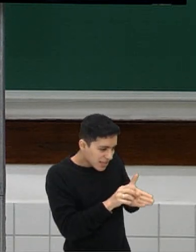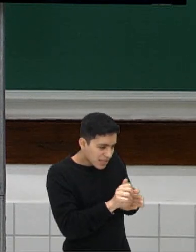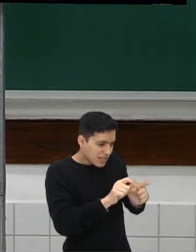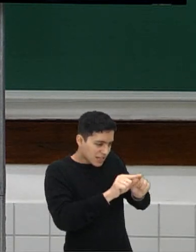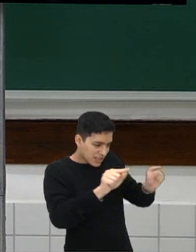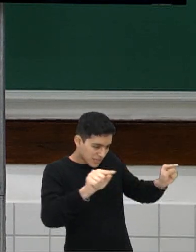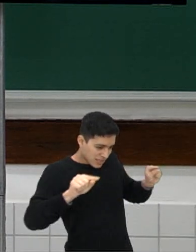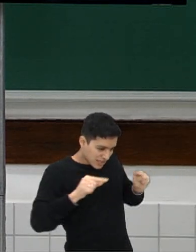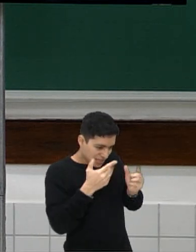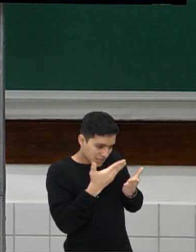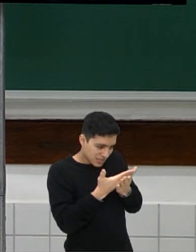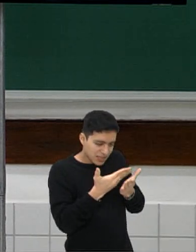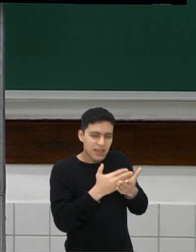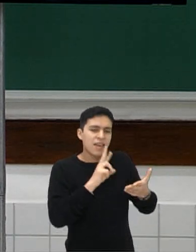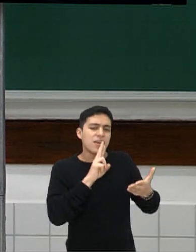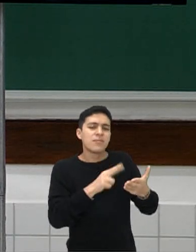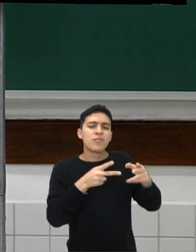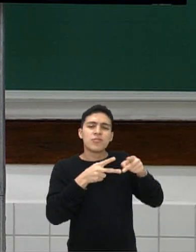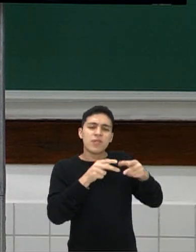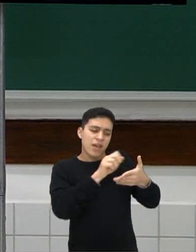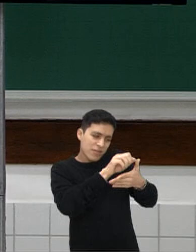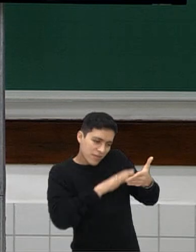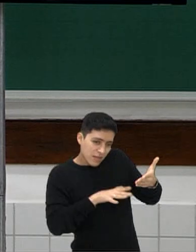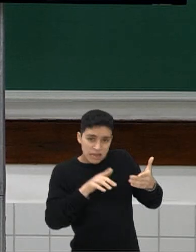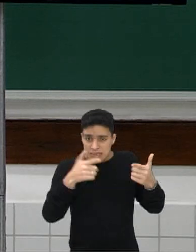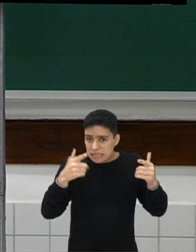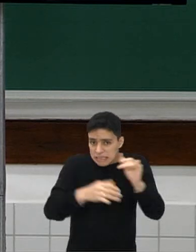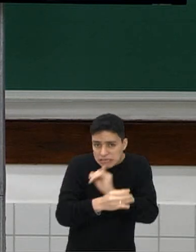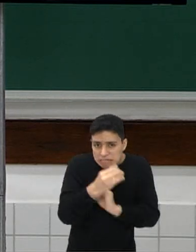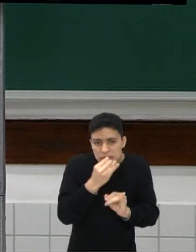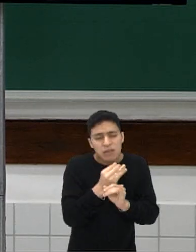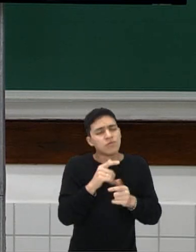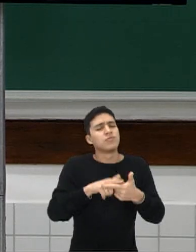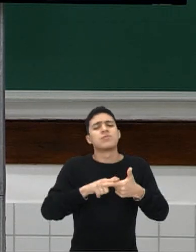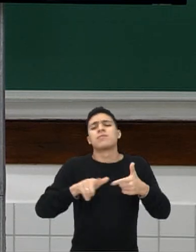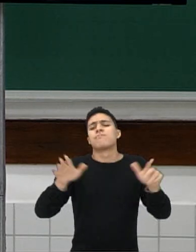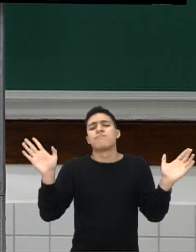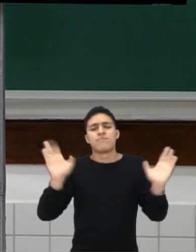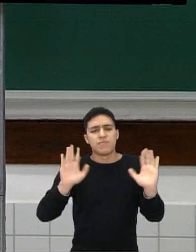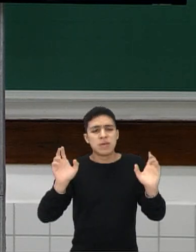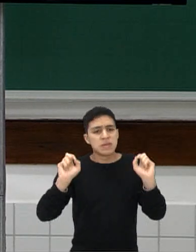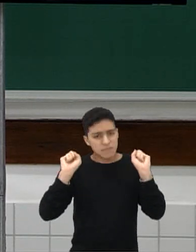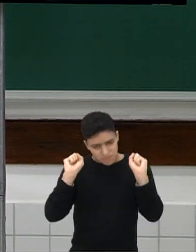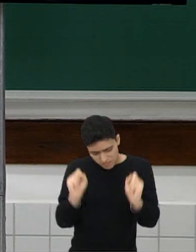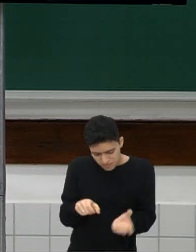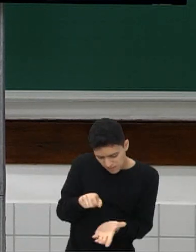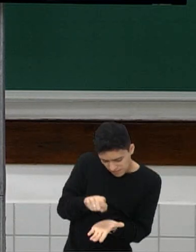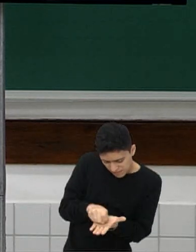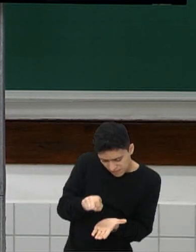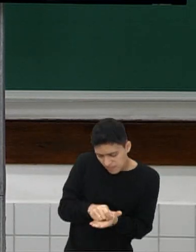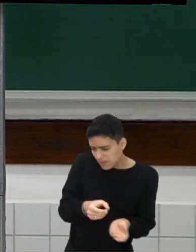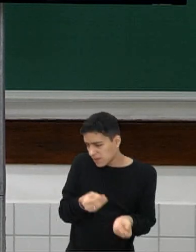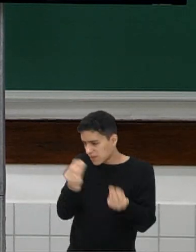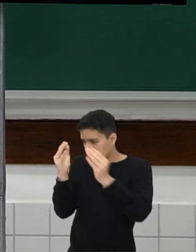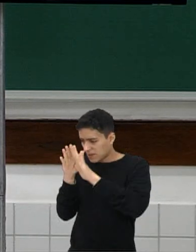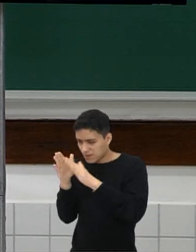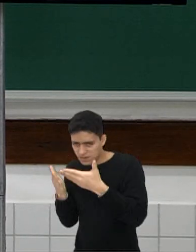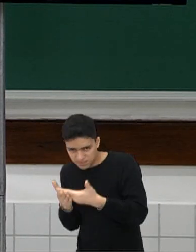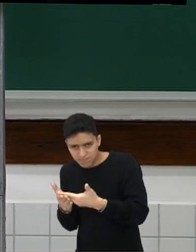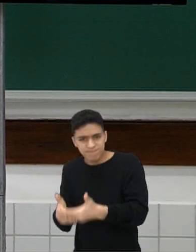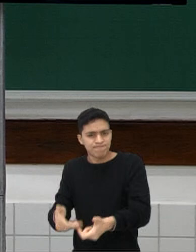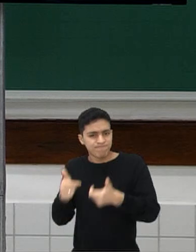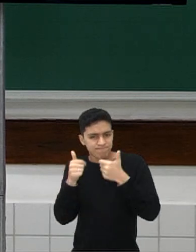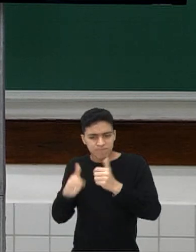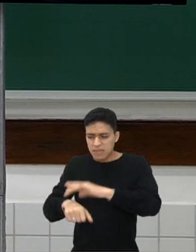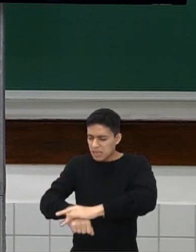2 atividadezinhas que eu deixei para você. Você não tem acesso? Não tem problema. Faz no teu caderno, leva na tua escola, tá?